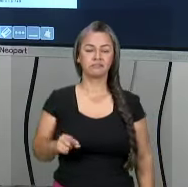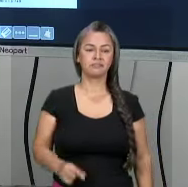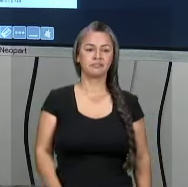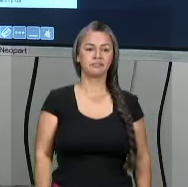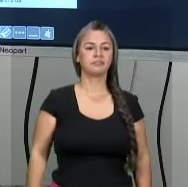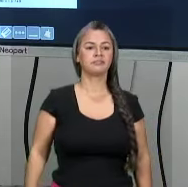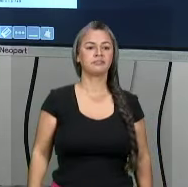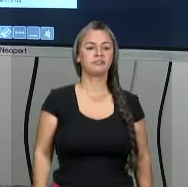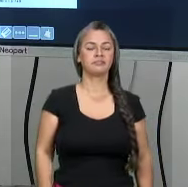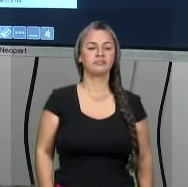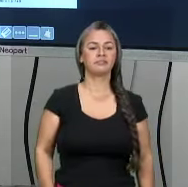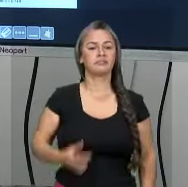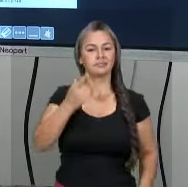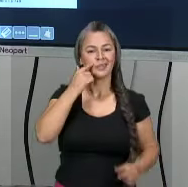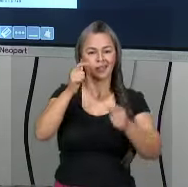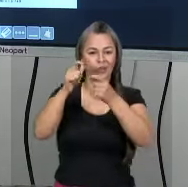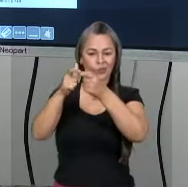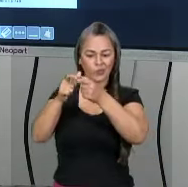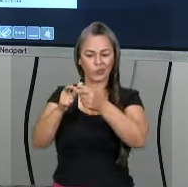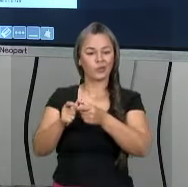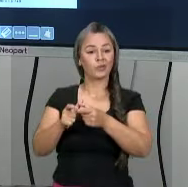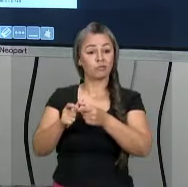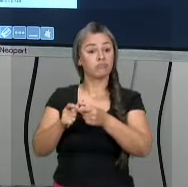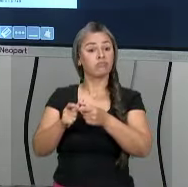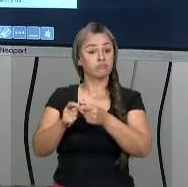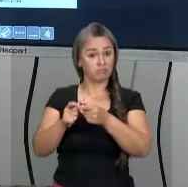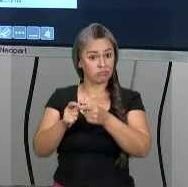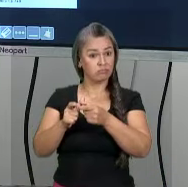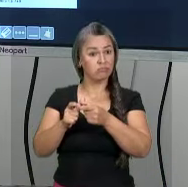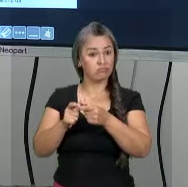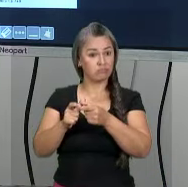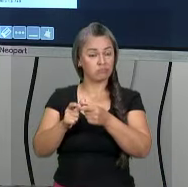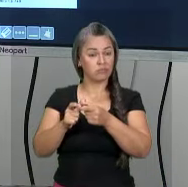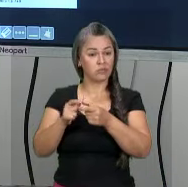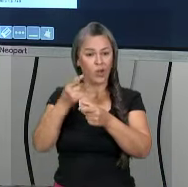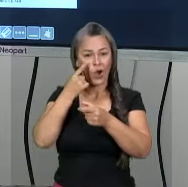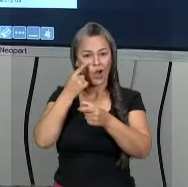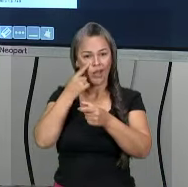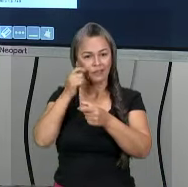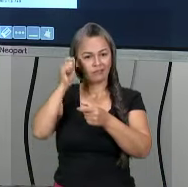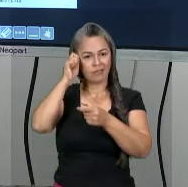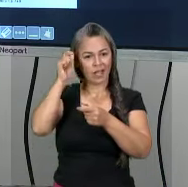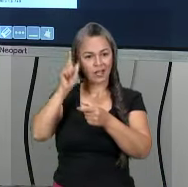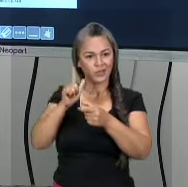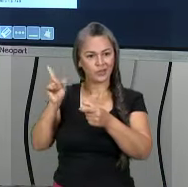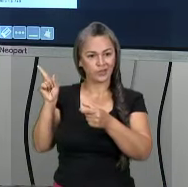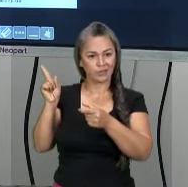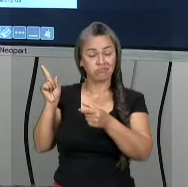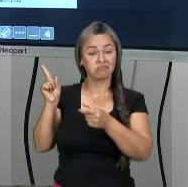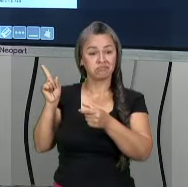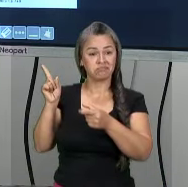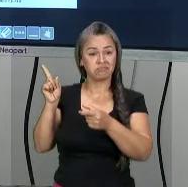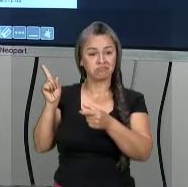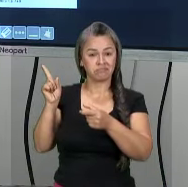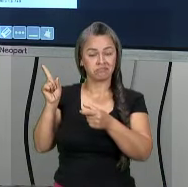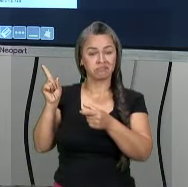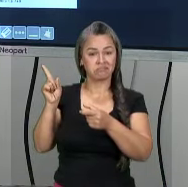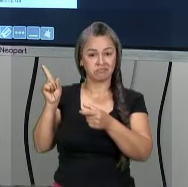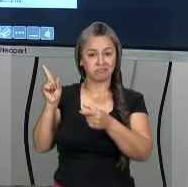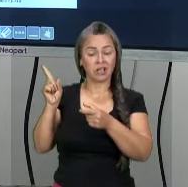Na nossa coluna vertebral, eu tenho em azul aqui, ó, os discos intervertebrais, que é a